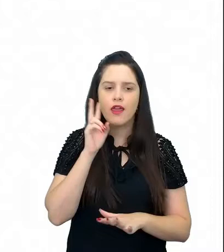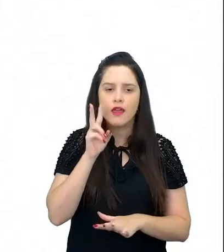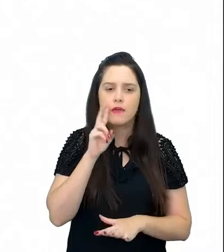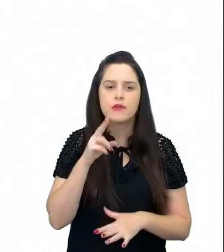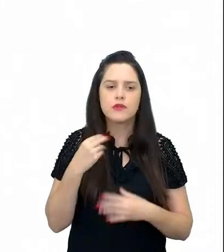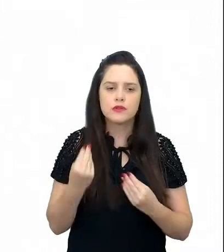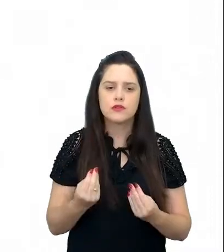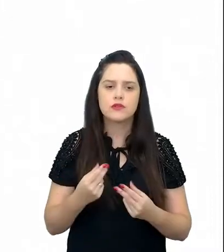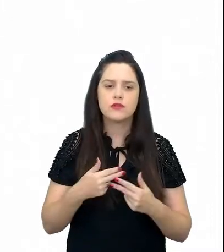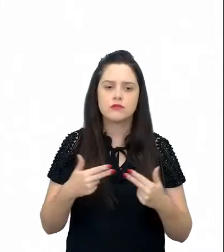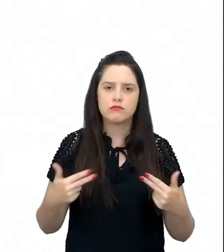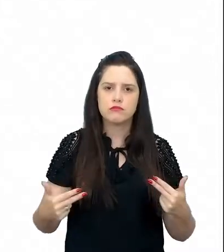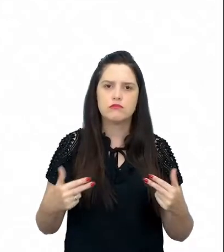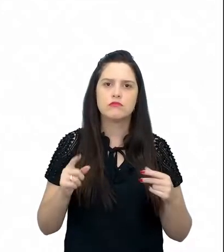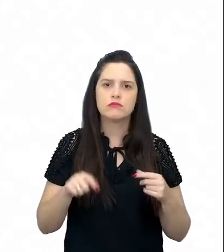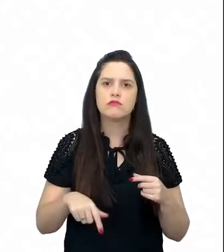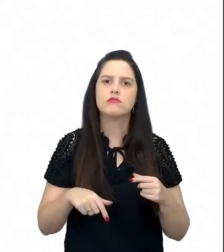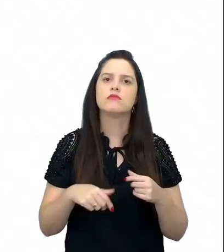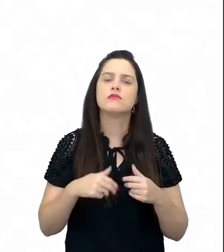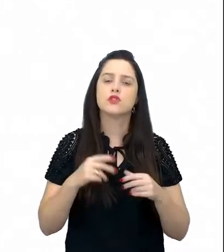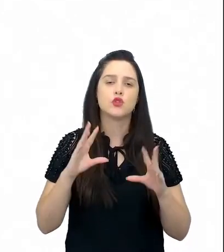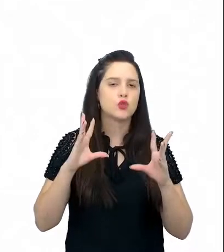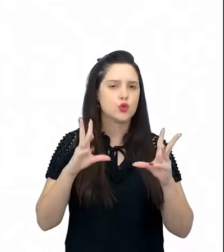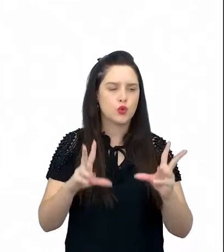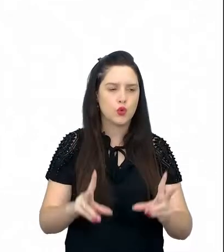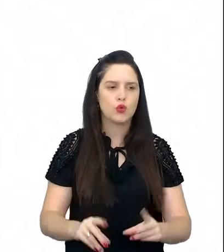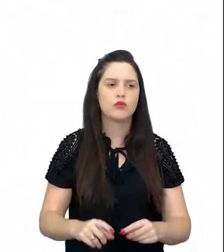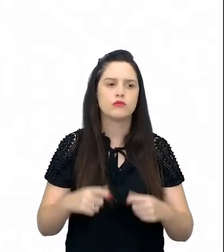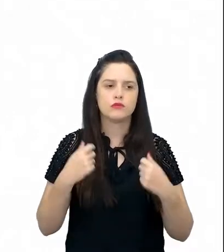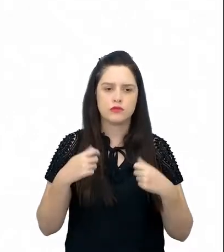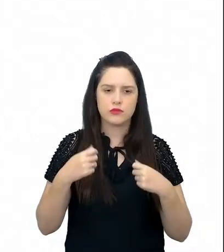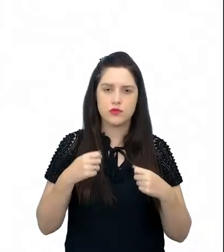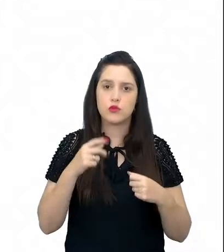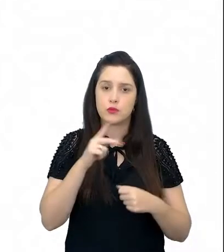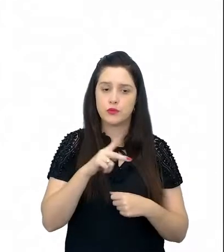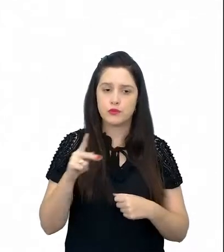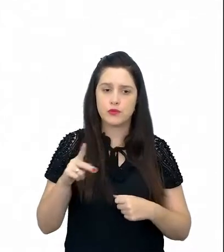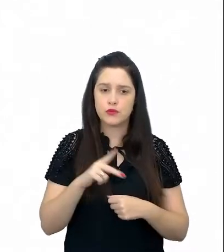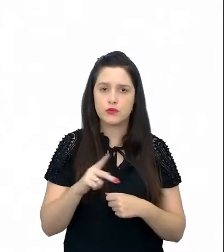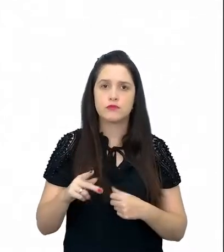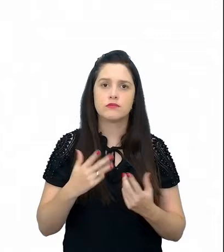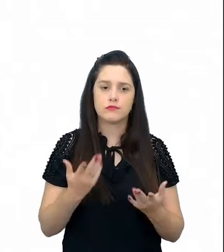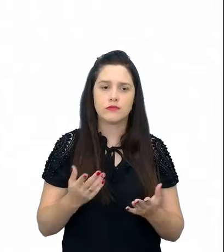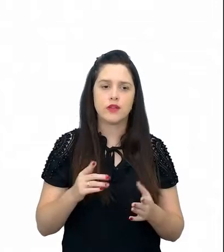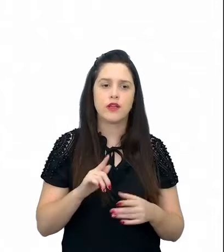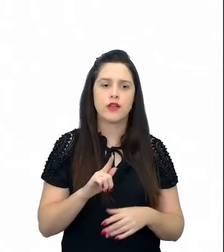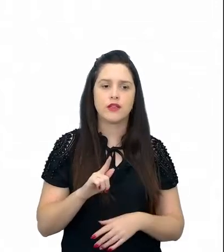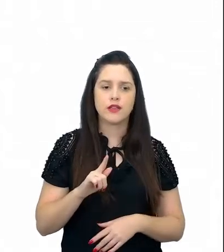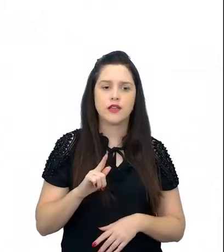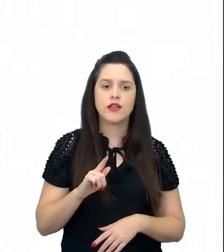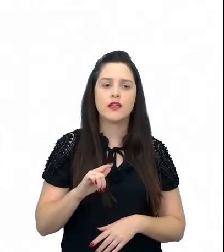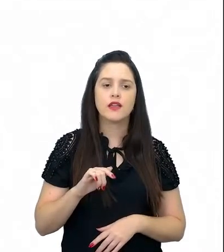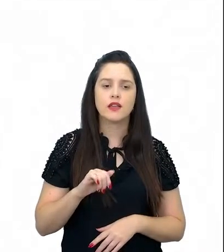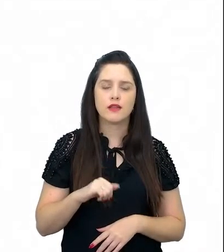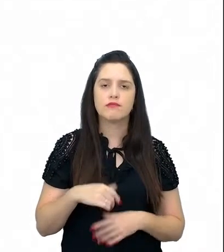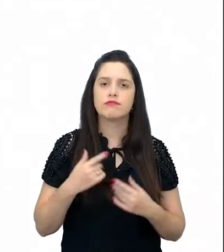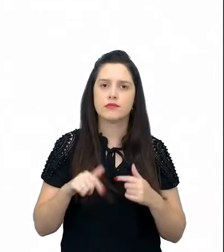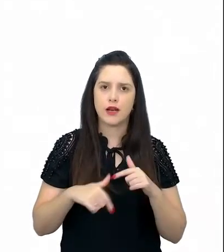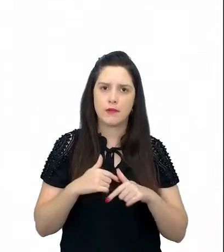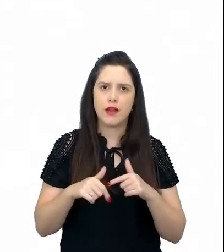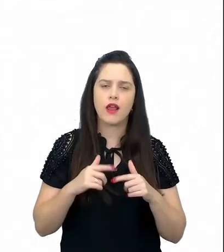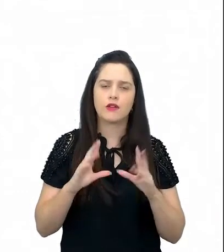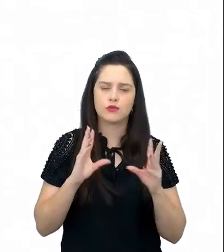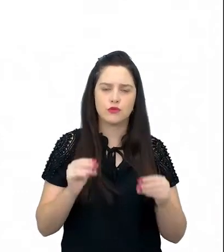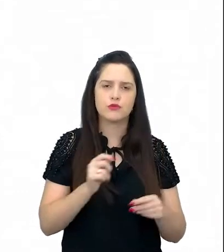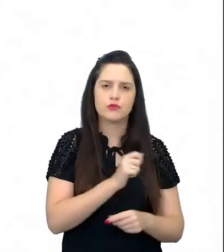as soluções, os procedimentos, são todas elas fornecidas pelo professor. Já na estruturada, quem vai trabalhar com a resolução? Os